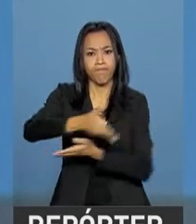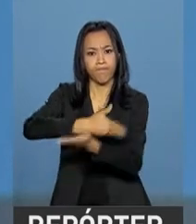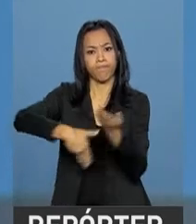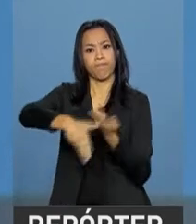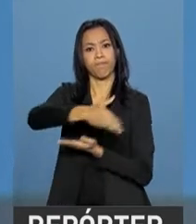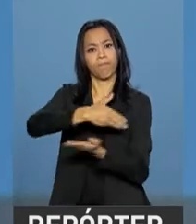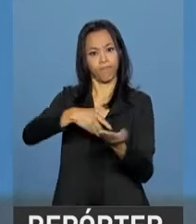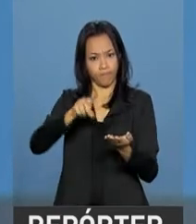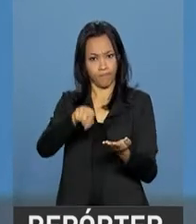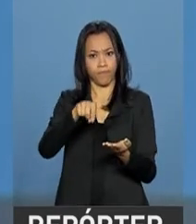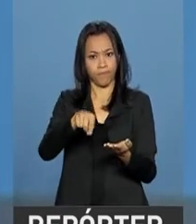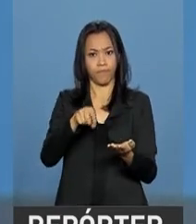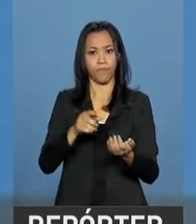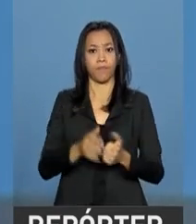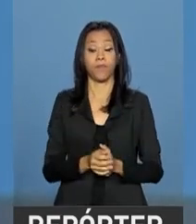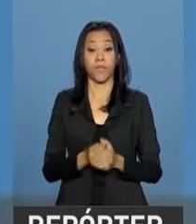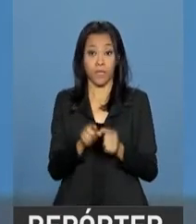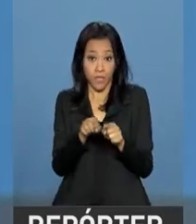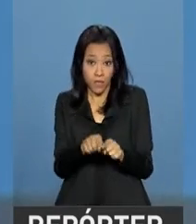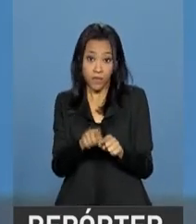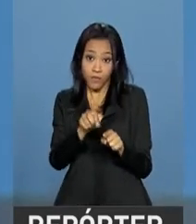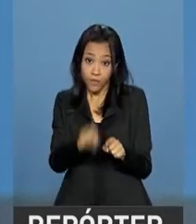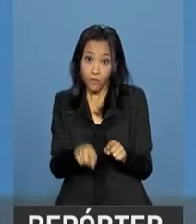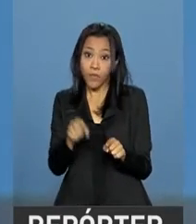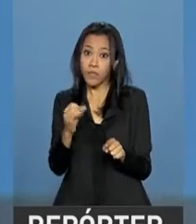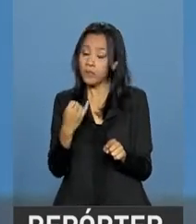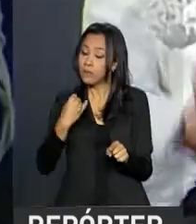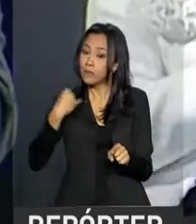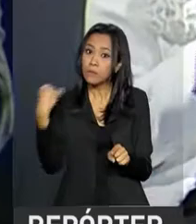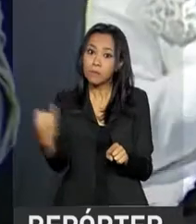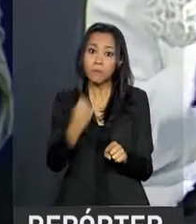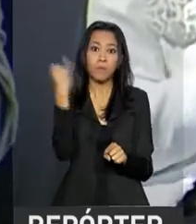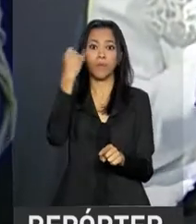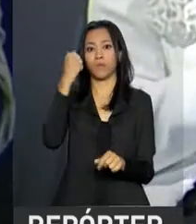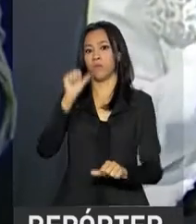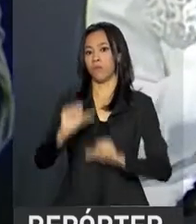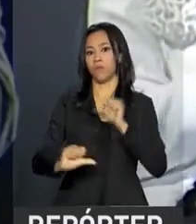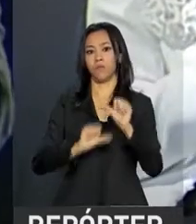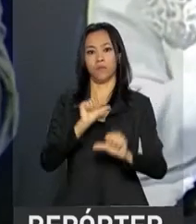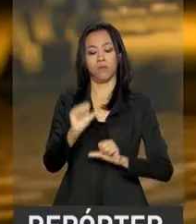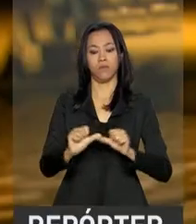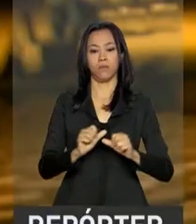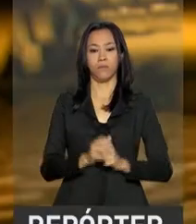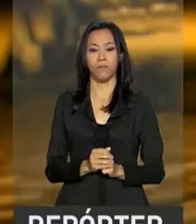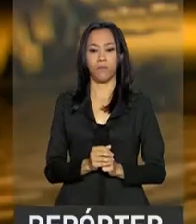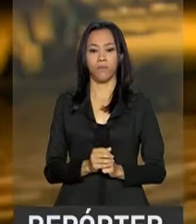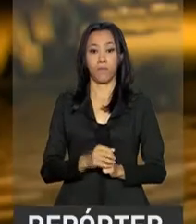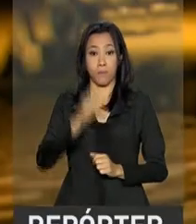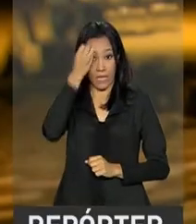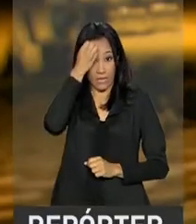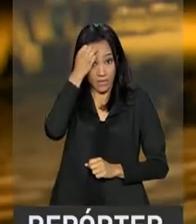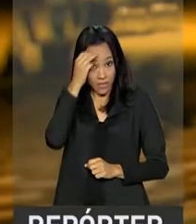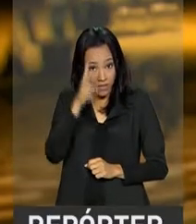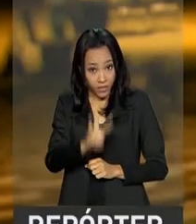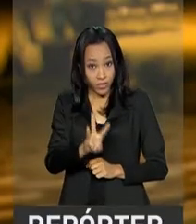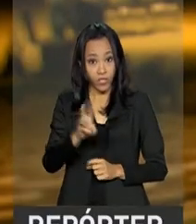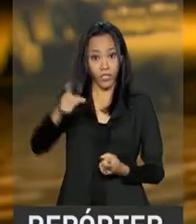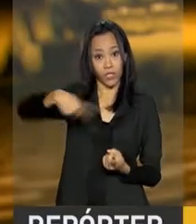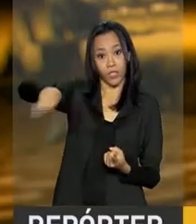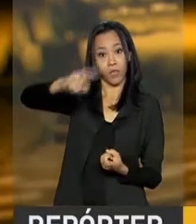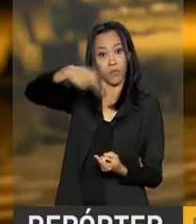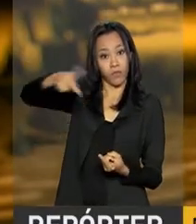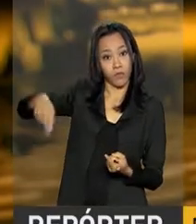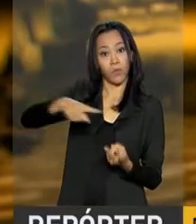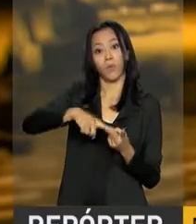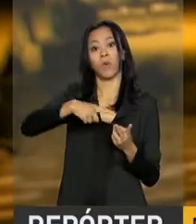depois vão ser defendidos e isto foi uma grande e importante mudança durante três dias professores e